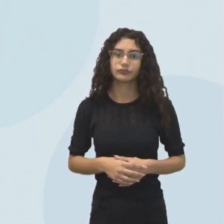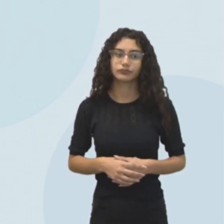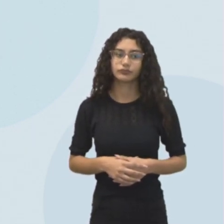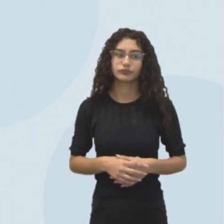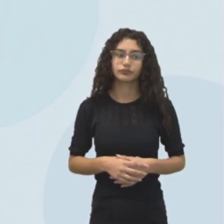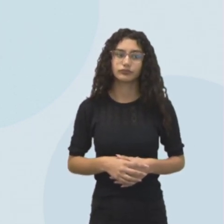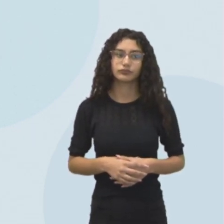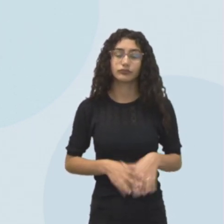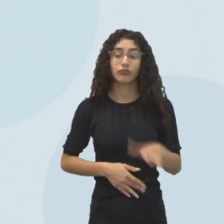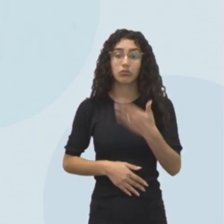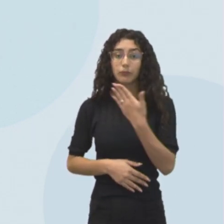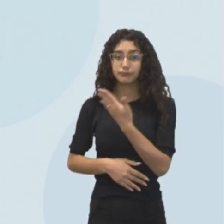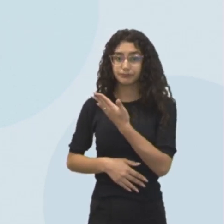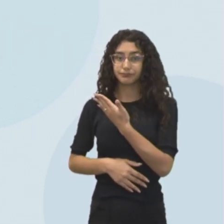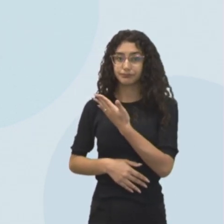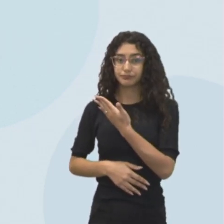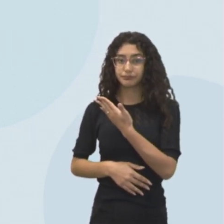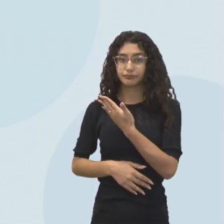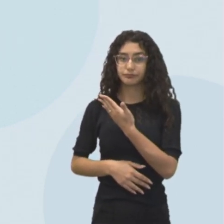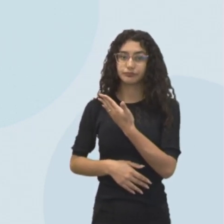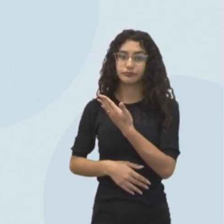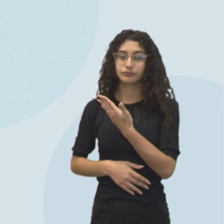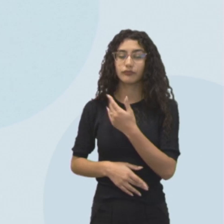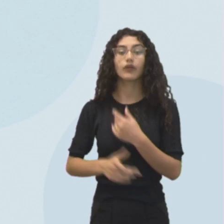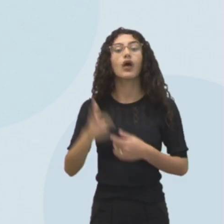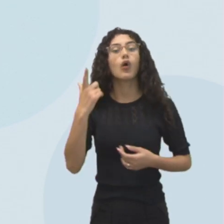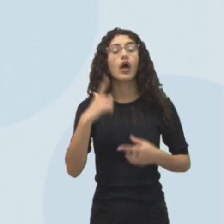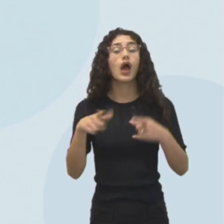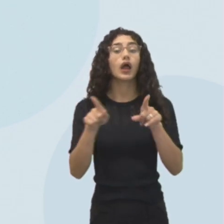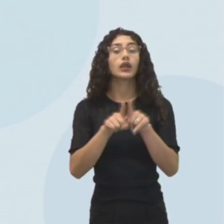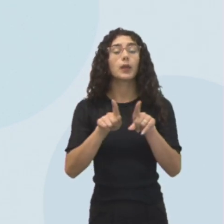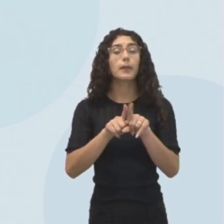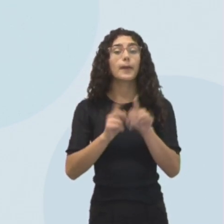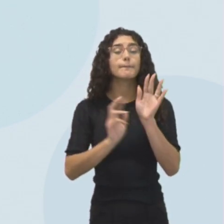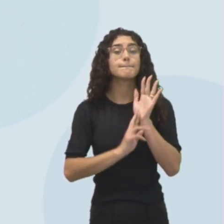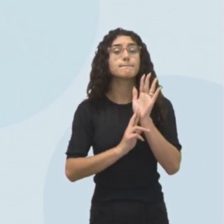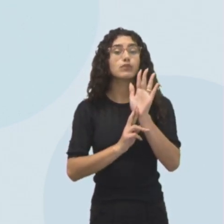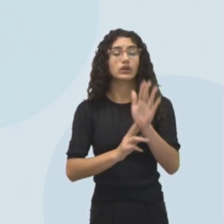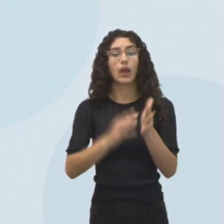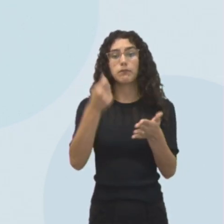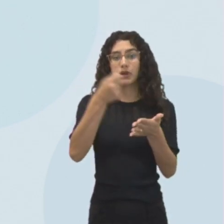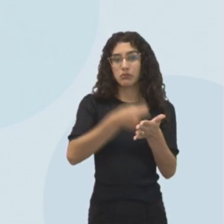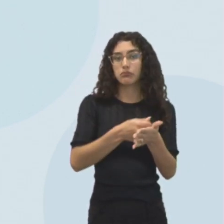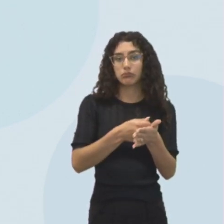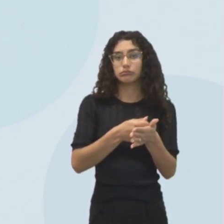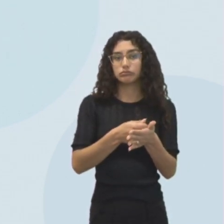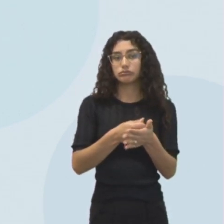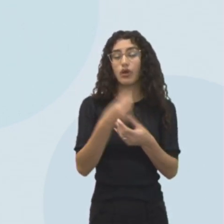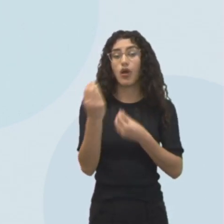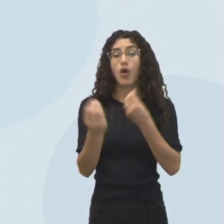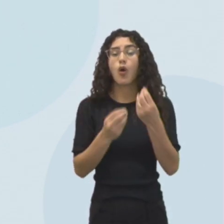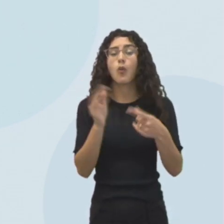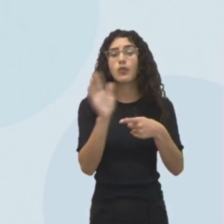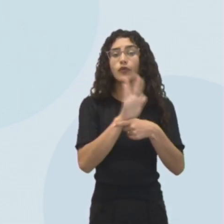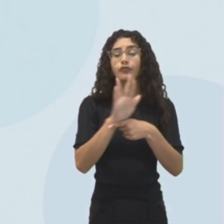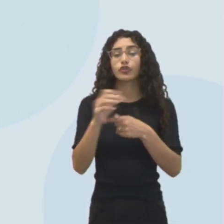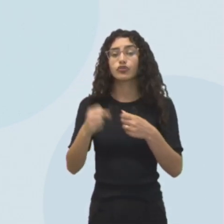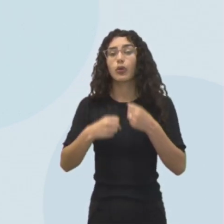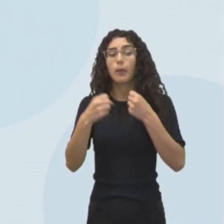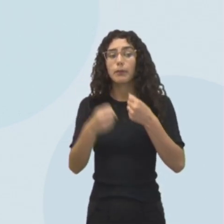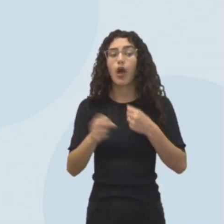Aqui o Moran, ele consegue já determinar, na verdade, como que o vídeo também pode ter